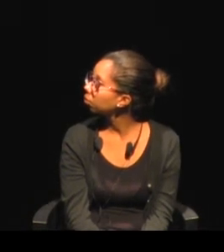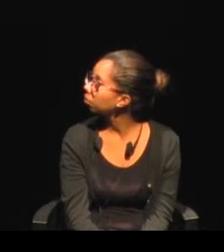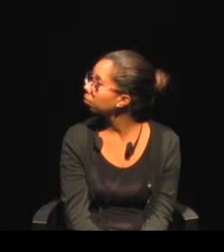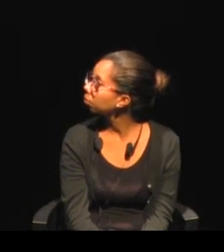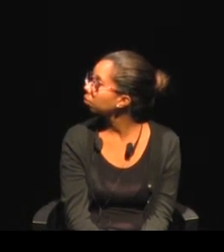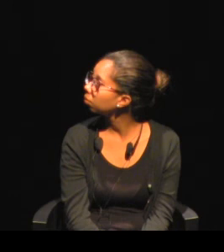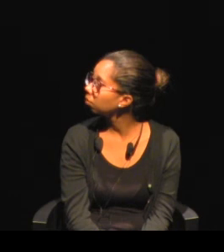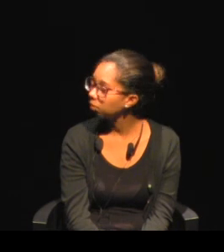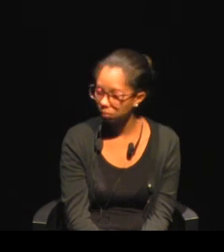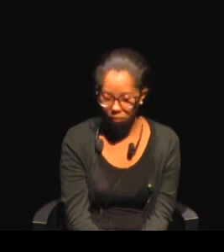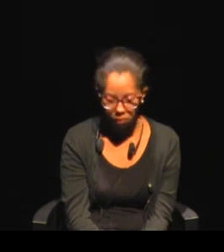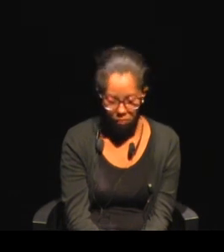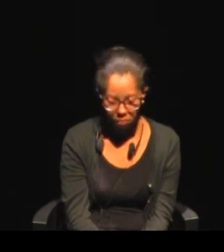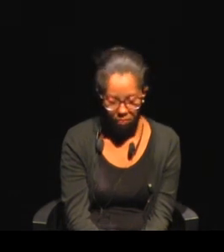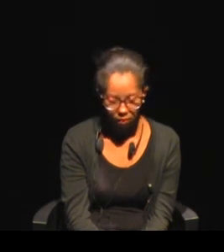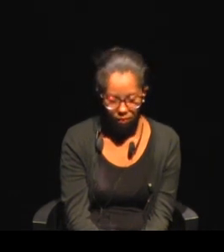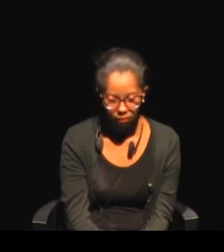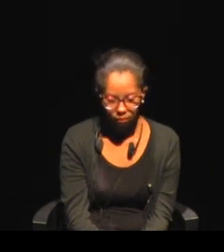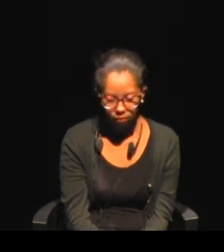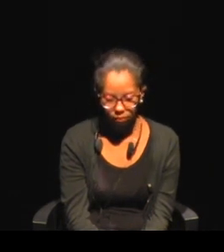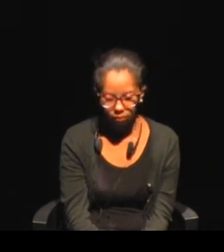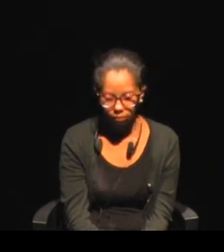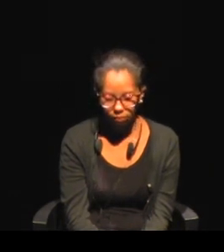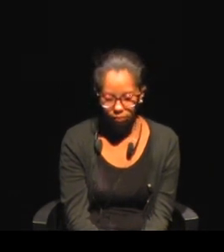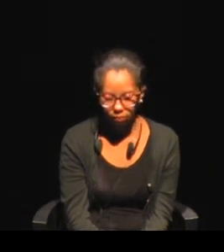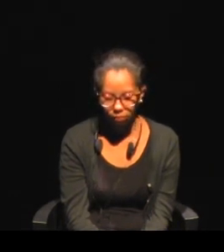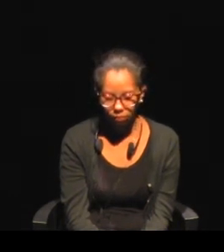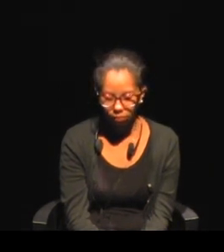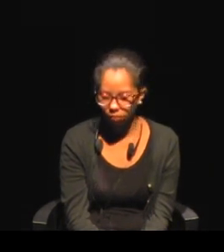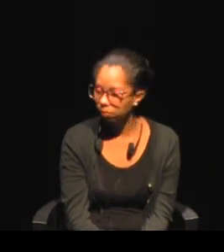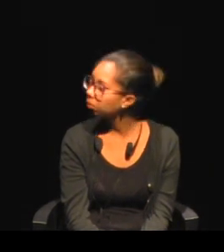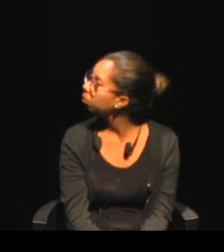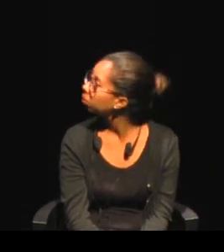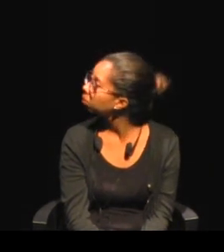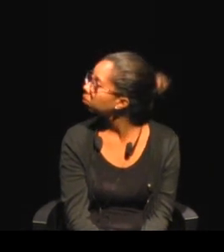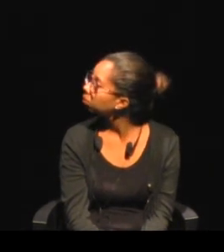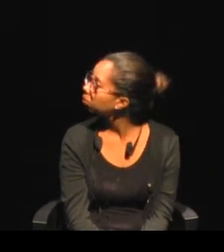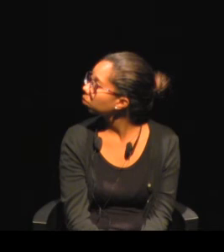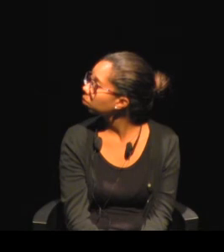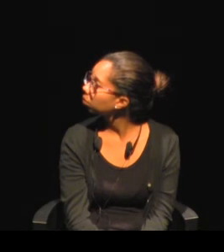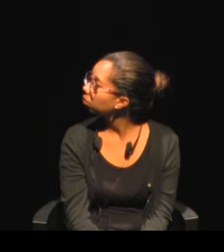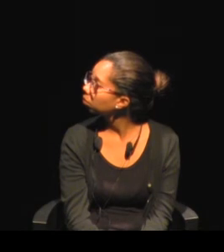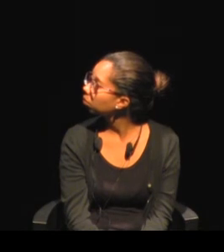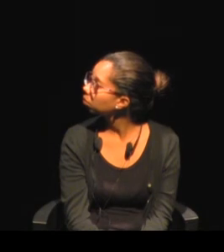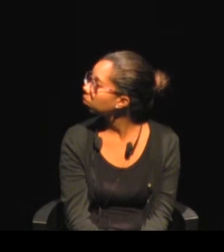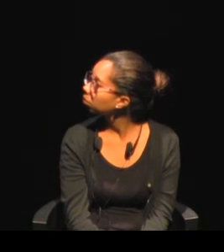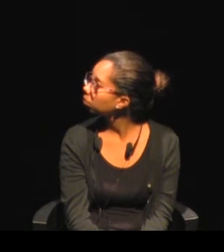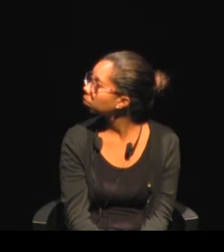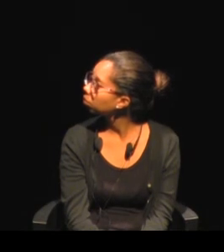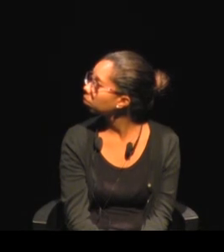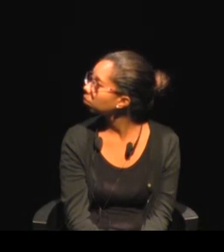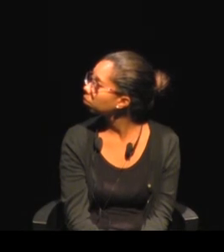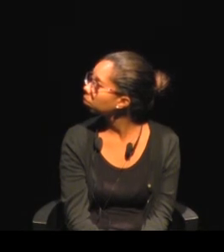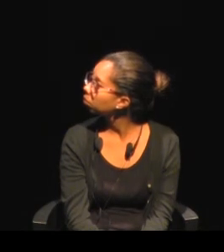3 únicas, e uma ainda não foi feita. A gente está batalhando aí essa ação arquitetônica fora do específico da arquitetura,